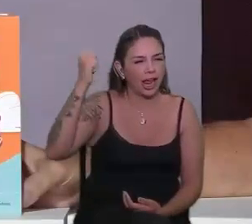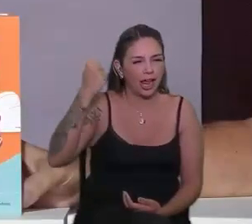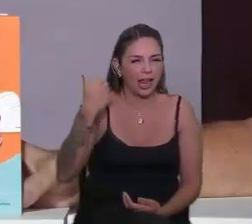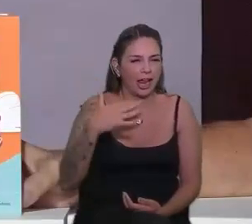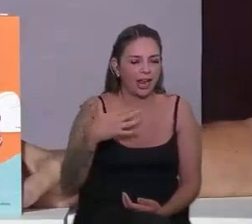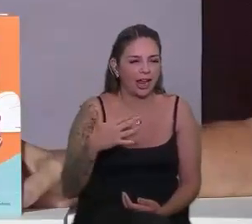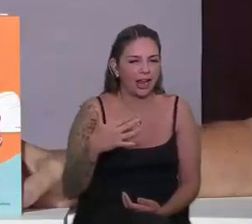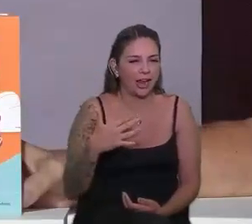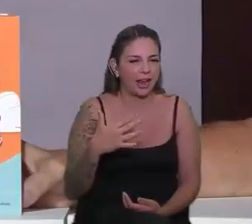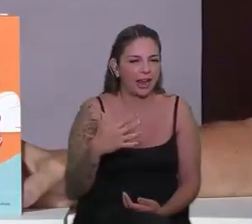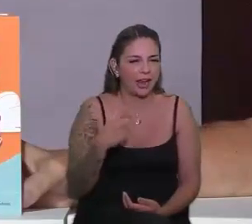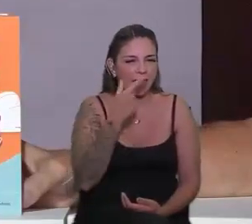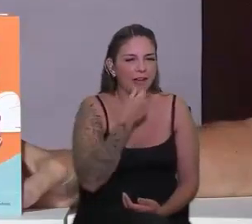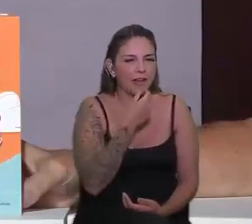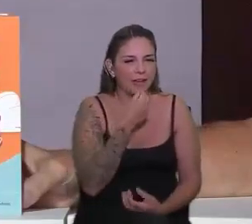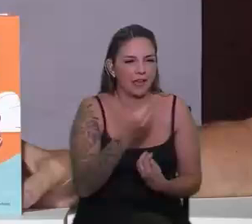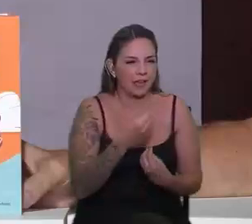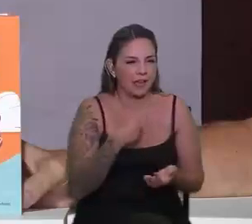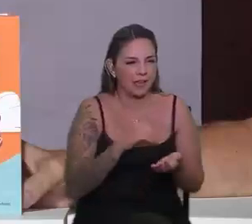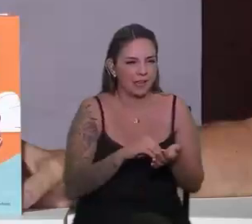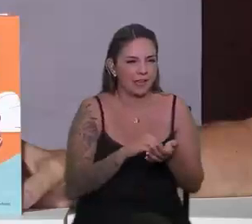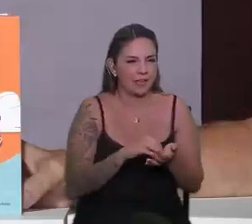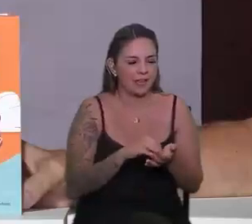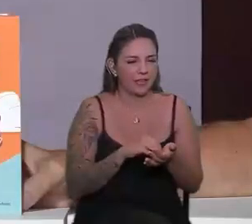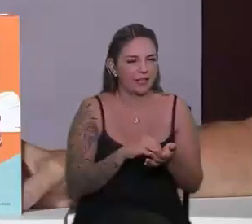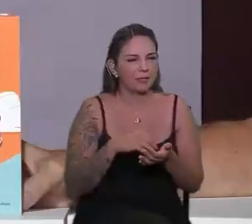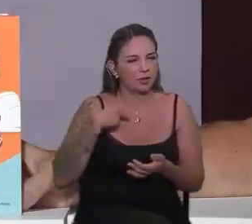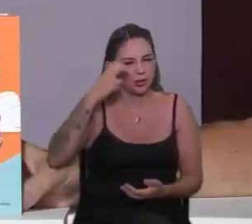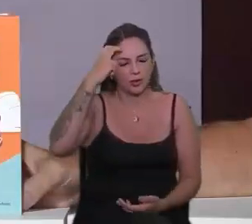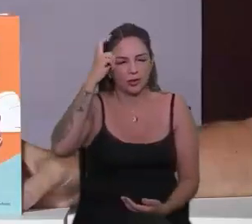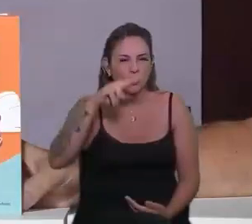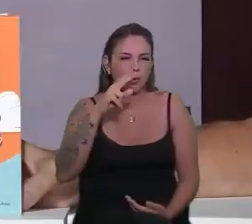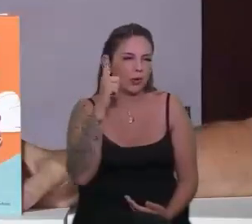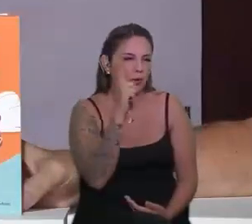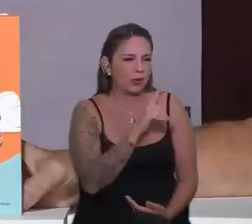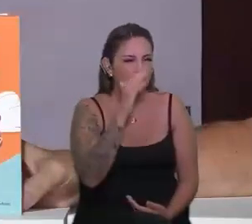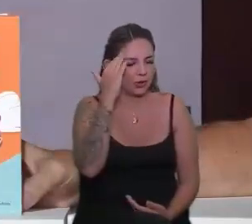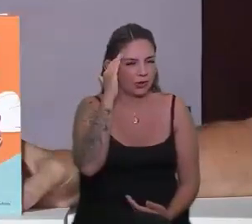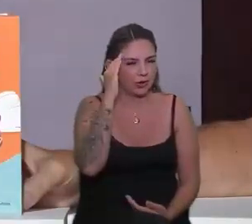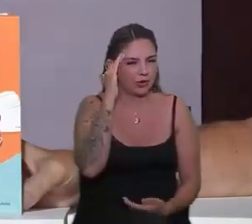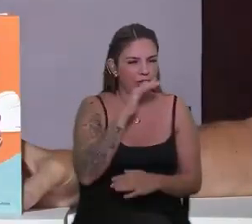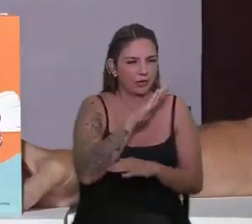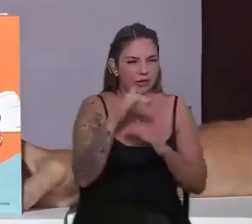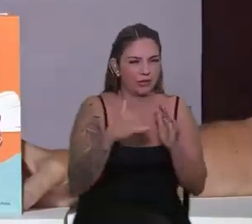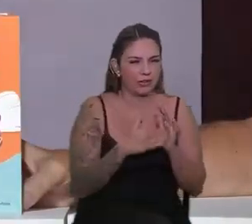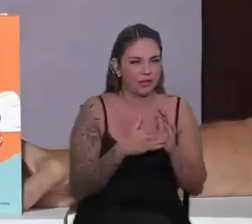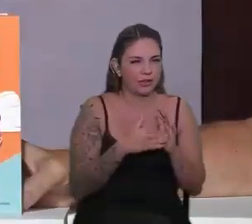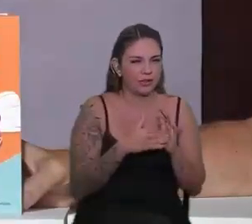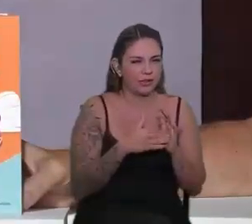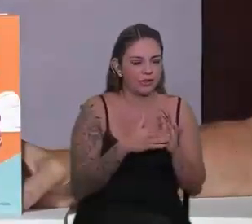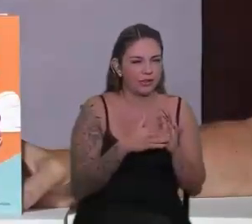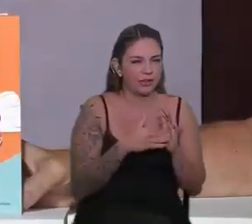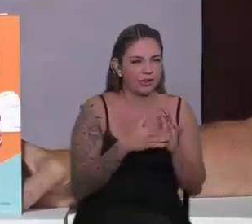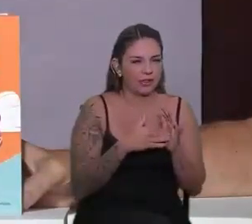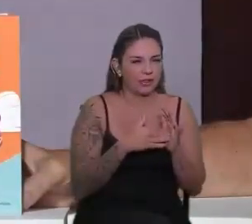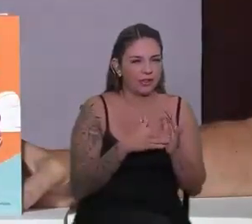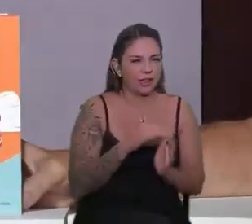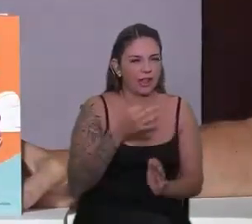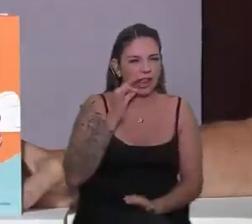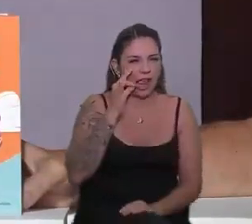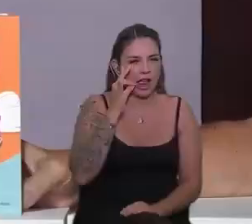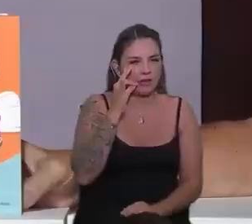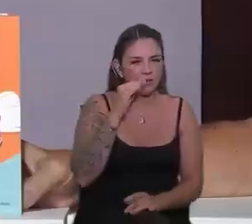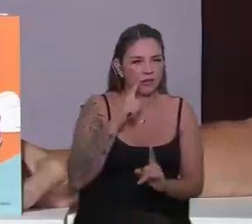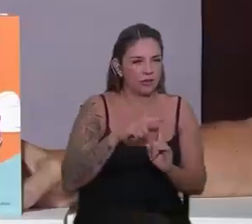caríssimo, daqueles que um cara com a minha falta de erudição nunca conseguiria entender em todas as suas nuances. As tais notas de café,